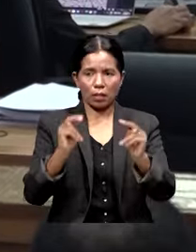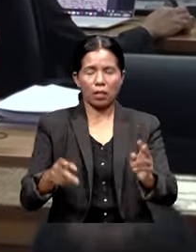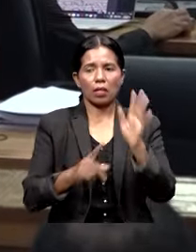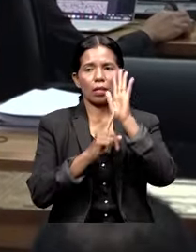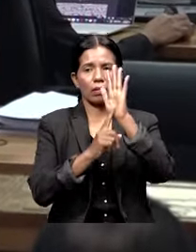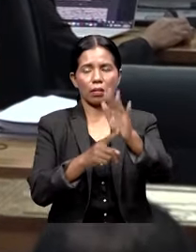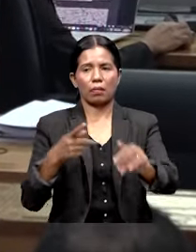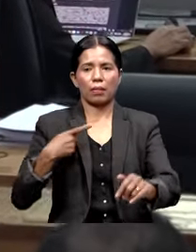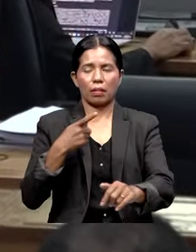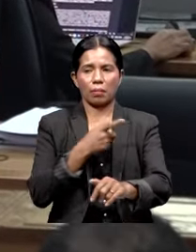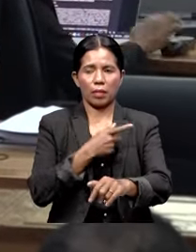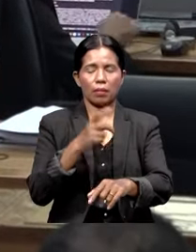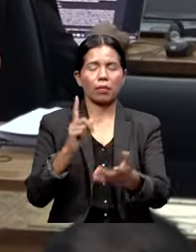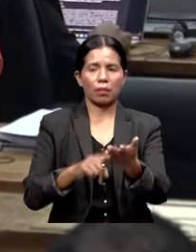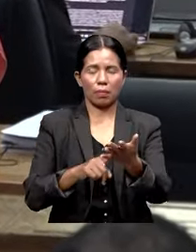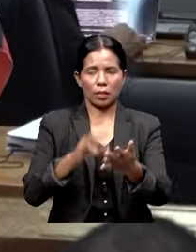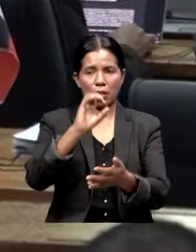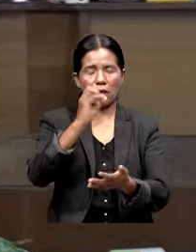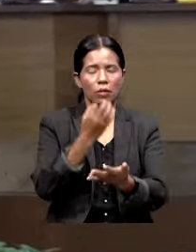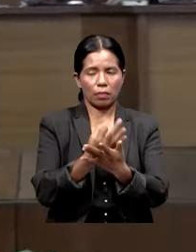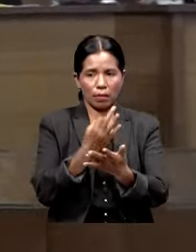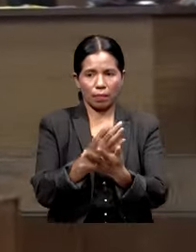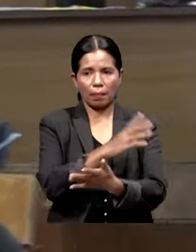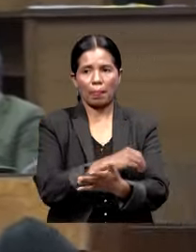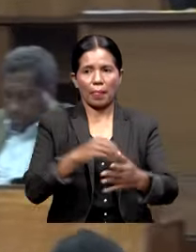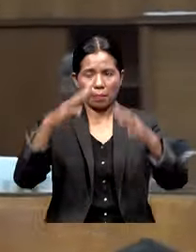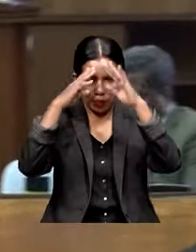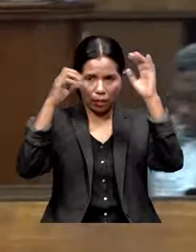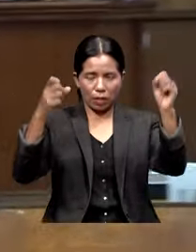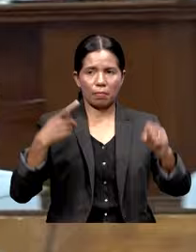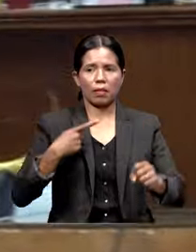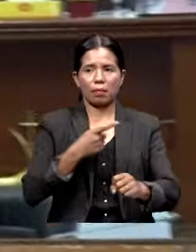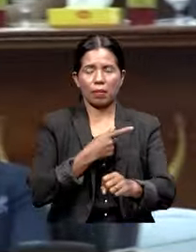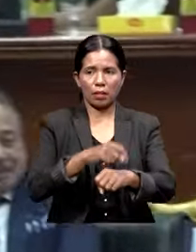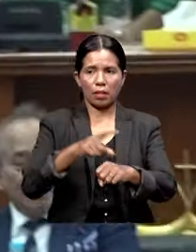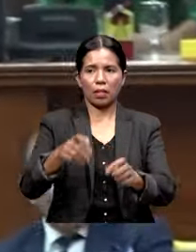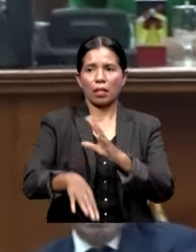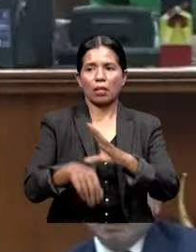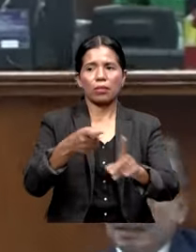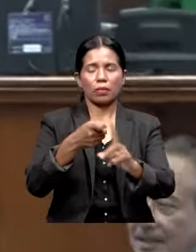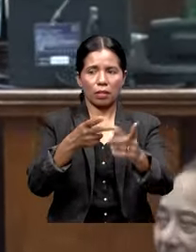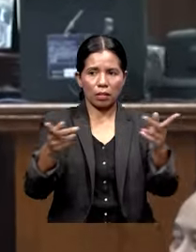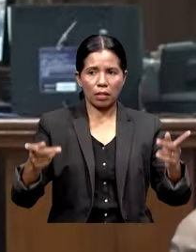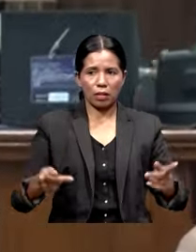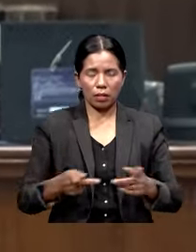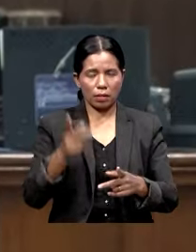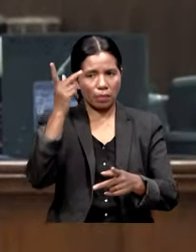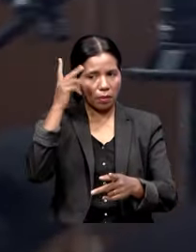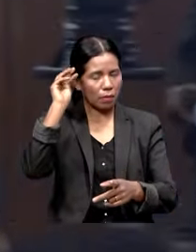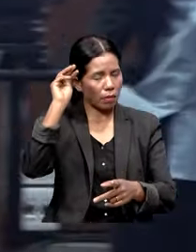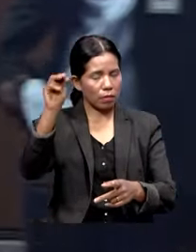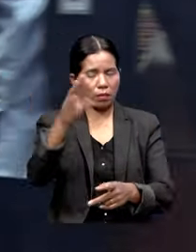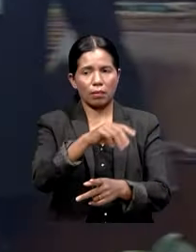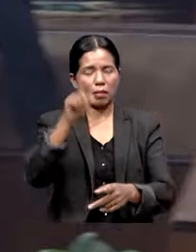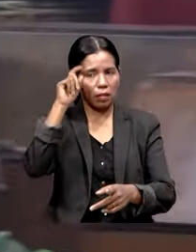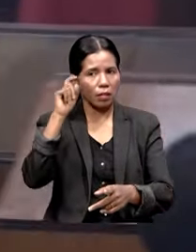ia plenário debate orçamento ne e ação baralha ne presidente do parlamento nacional Moça e Rússia Fatin no primeiro ministro Carla Sana